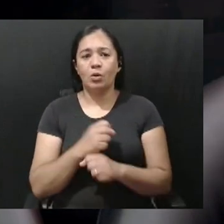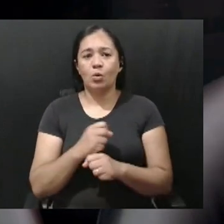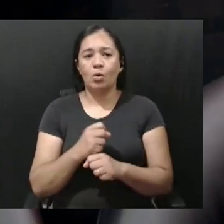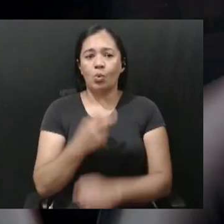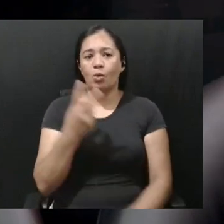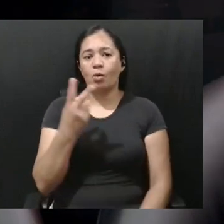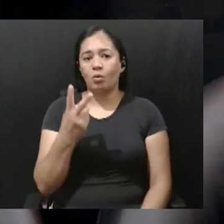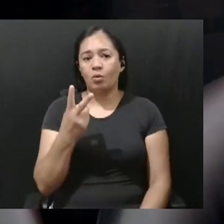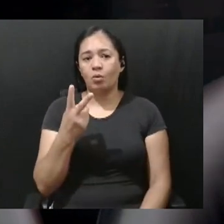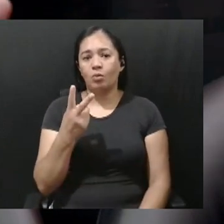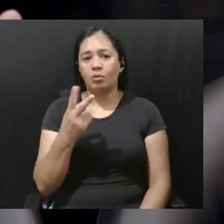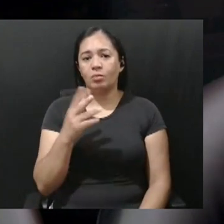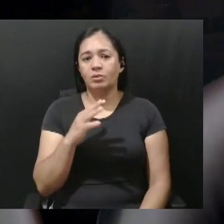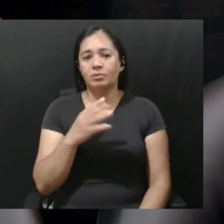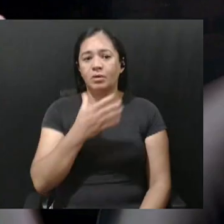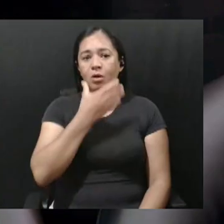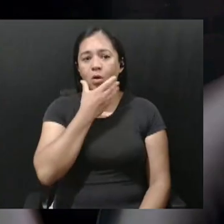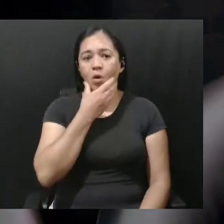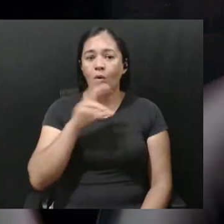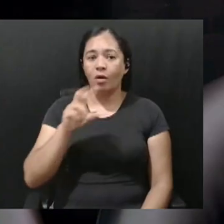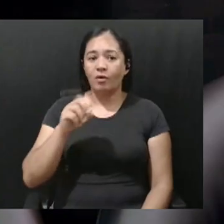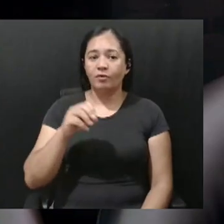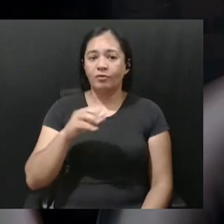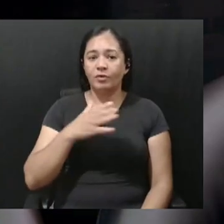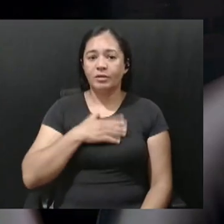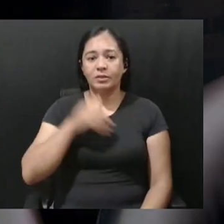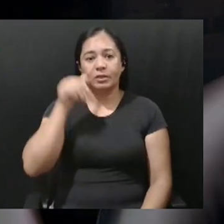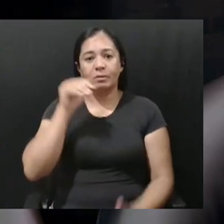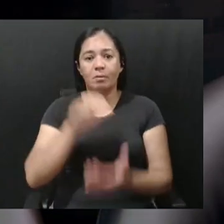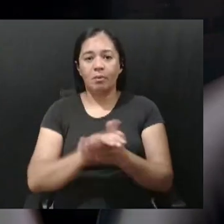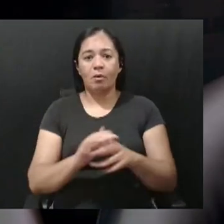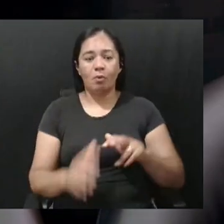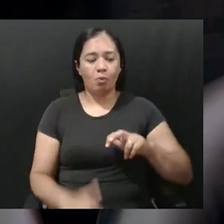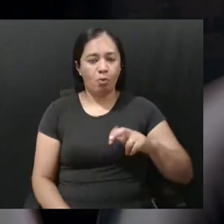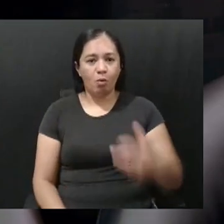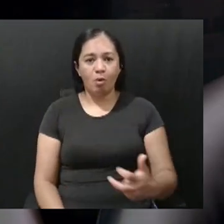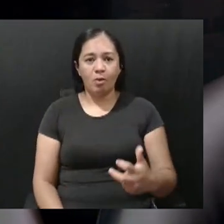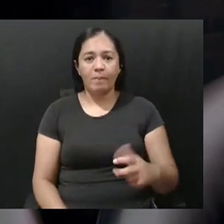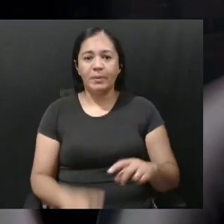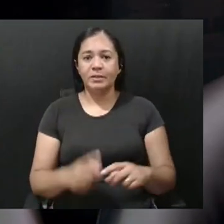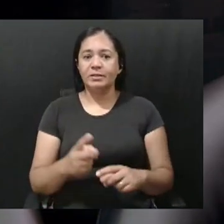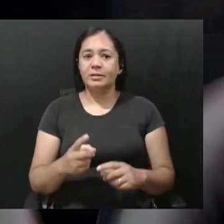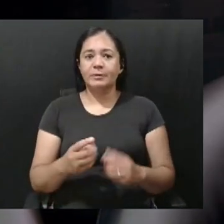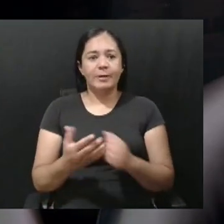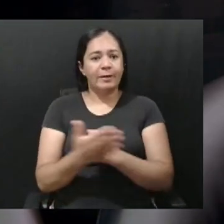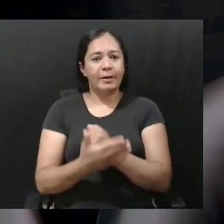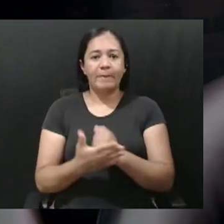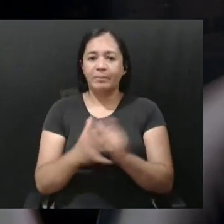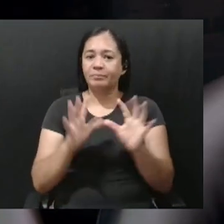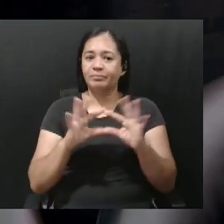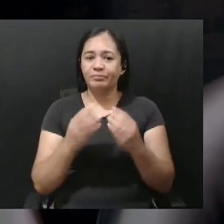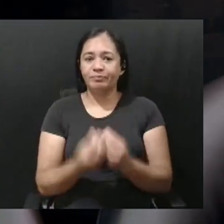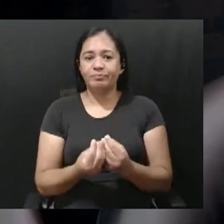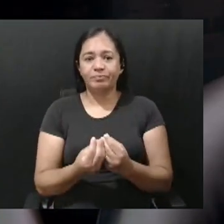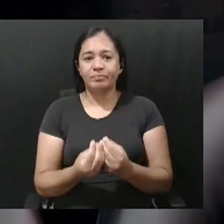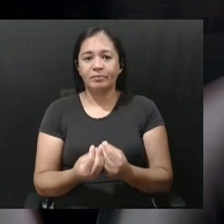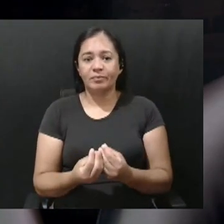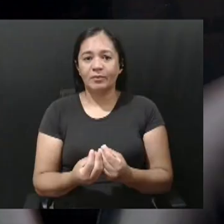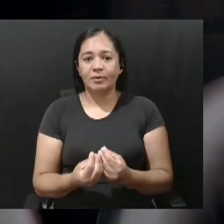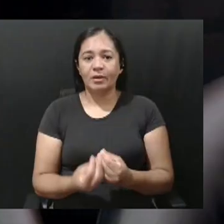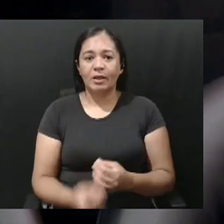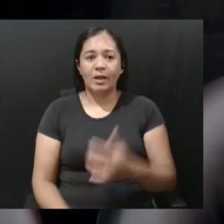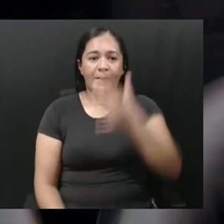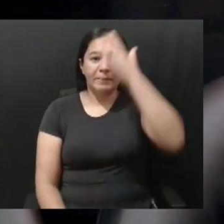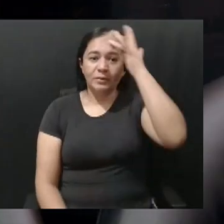esposa morreu. E assim, ele Sim. era, tipo assim, coluna vertebral da família, assim, né? E Uhum. uma das pessoas não, talvez a pessoa mais maravilhosa que eu conheci na minha